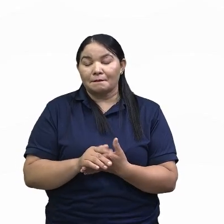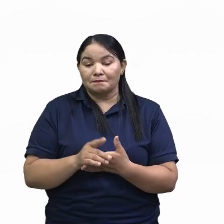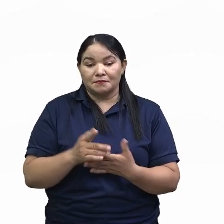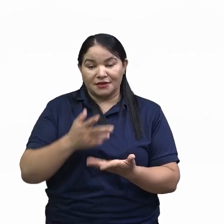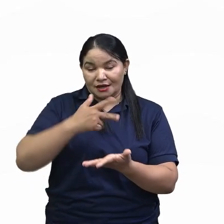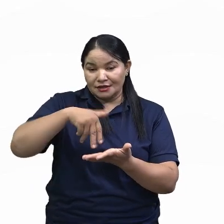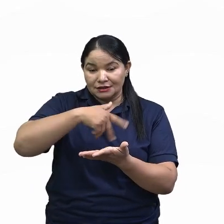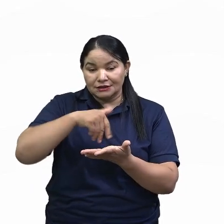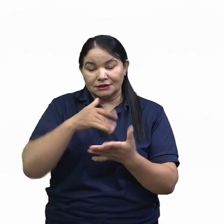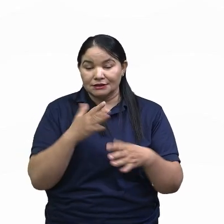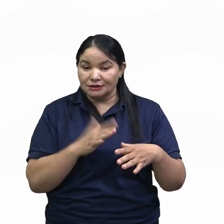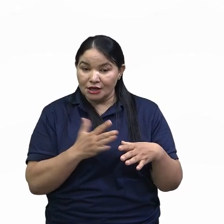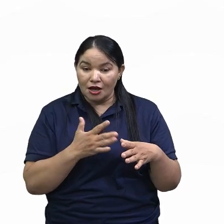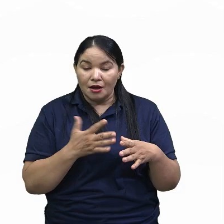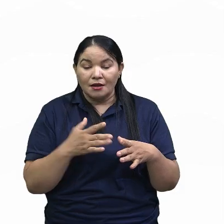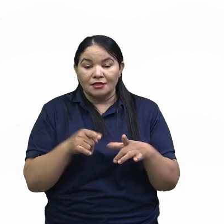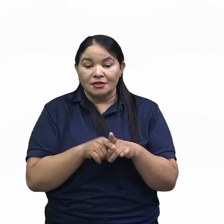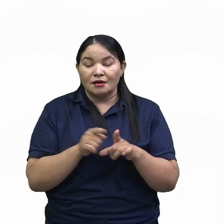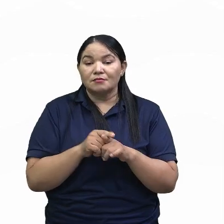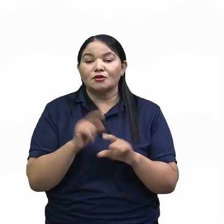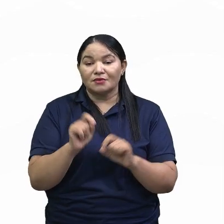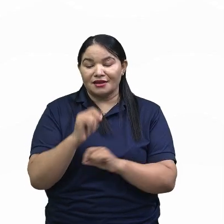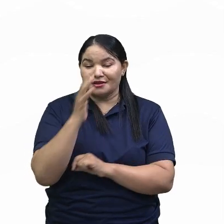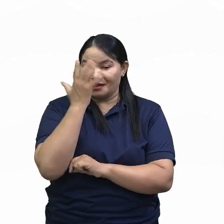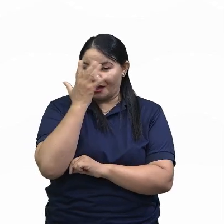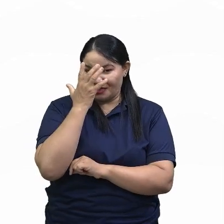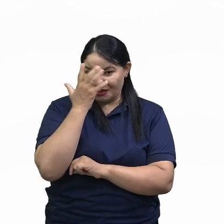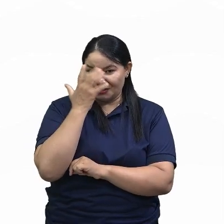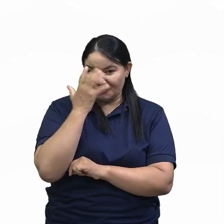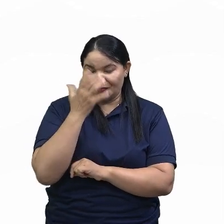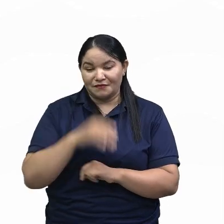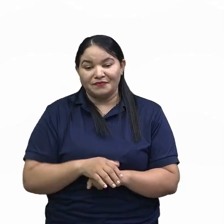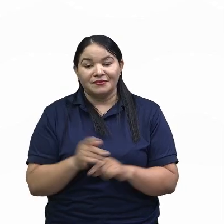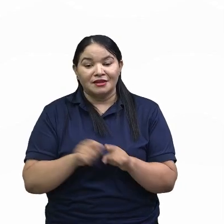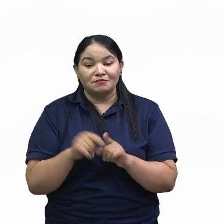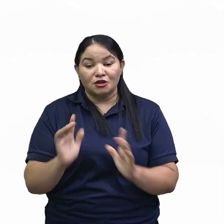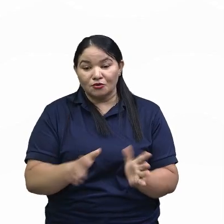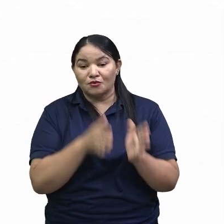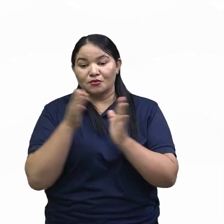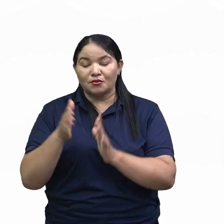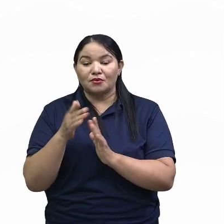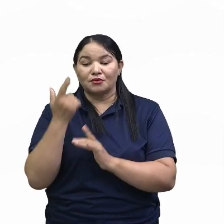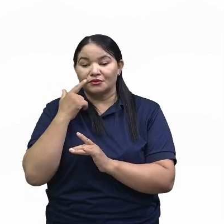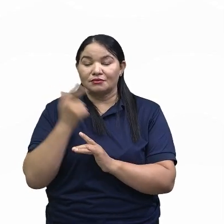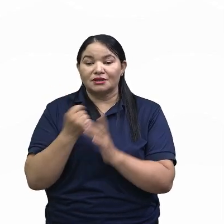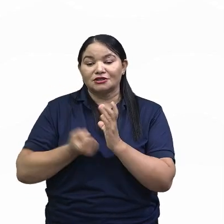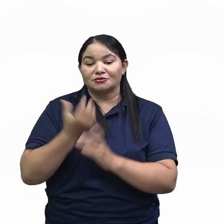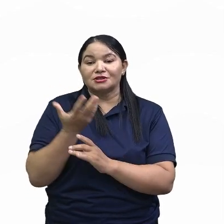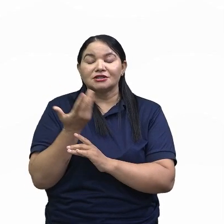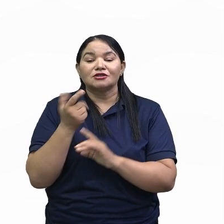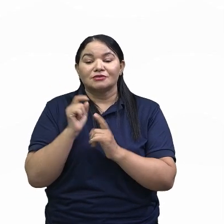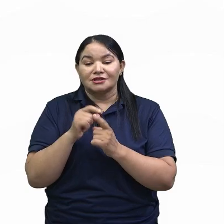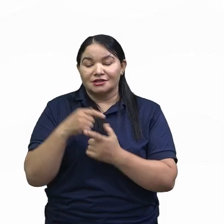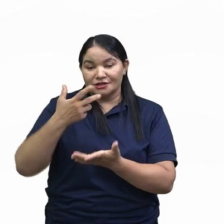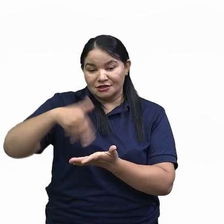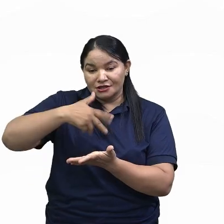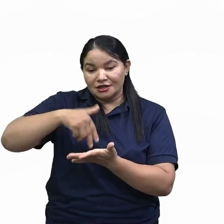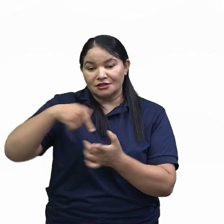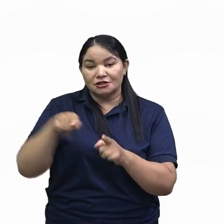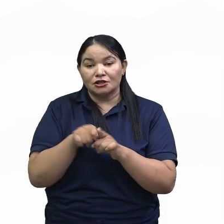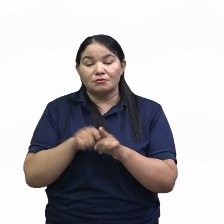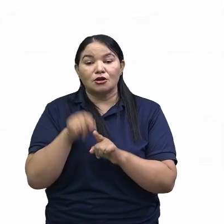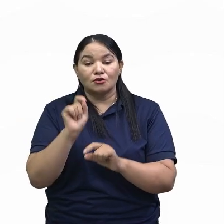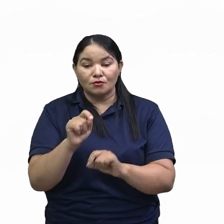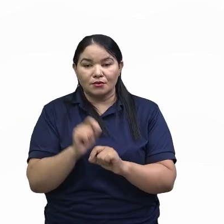está ali dançando, celebrando o carnaval, e também temos outra expressão de dança, né, ali o hip